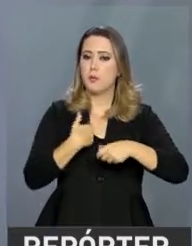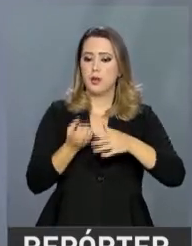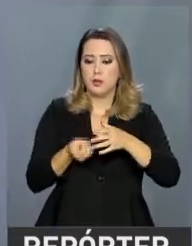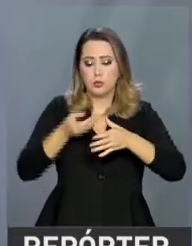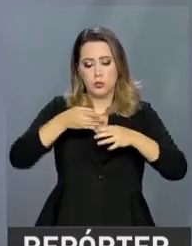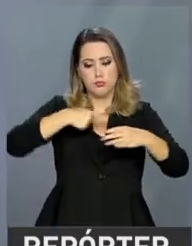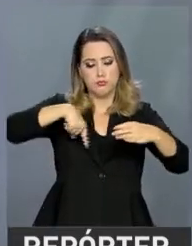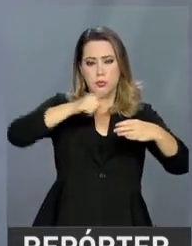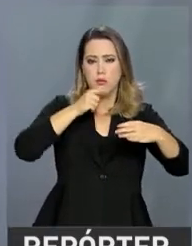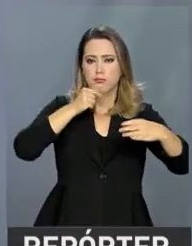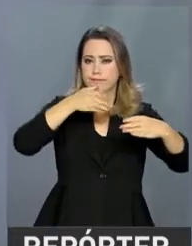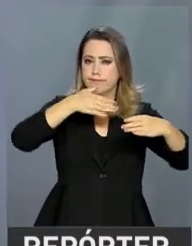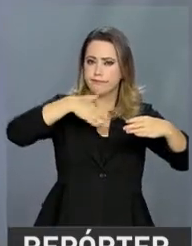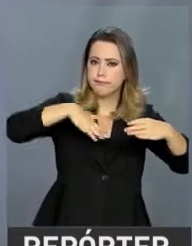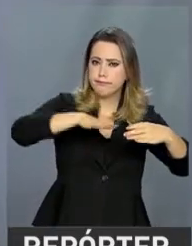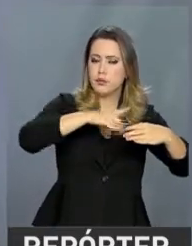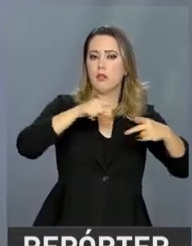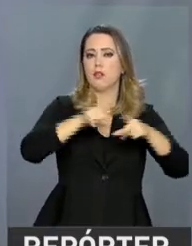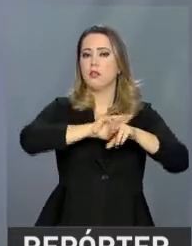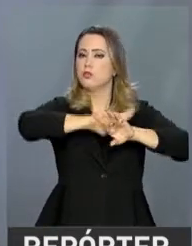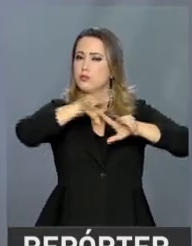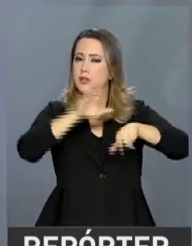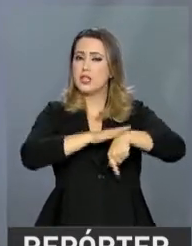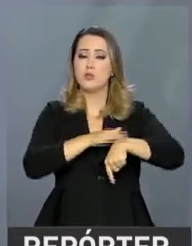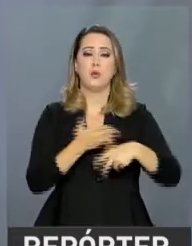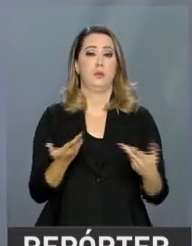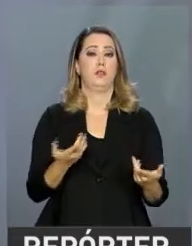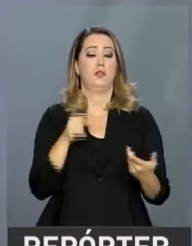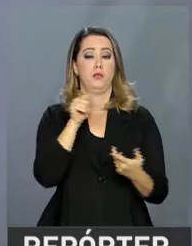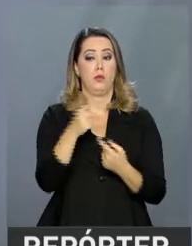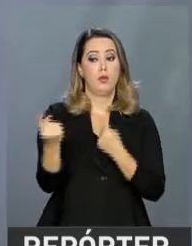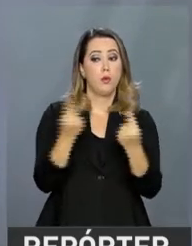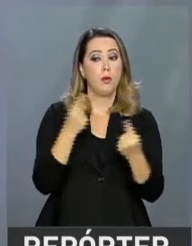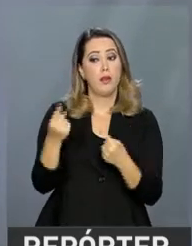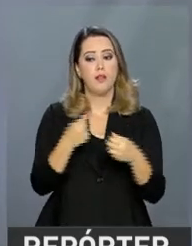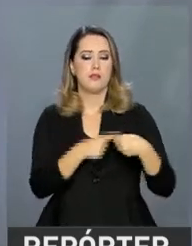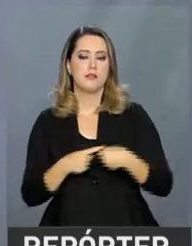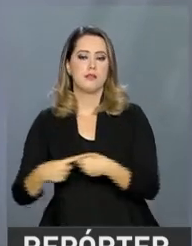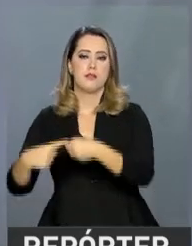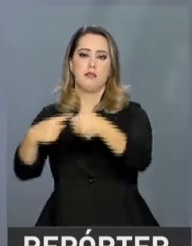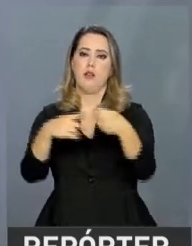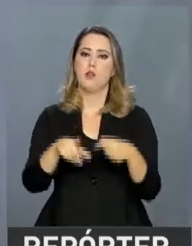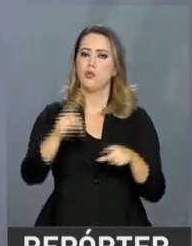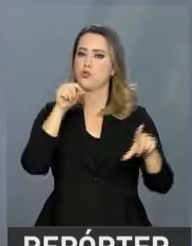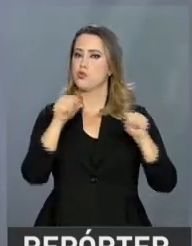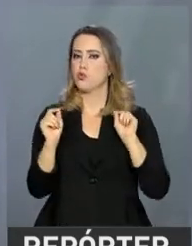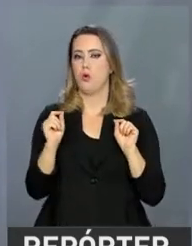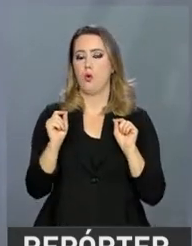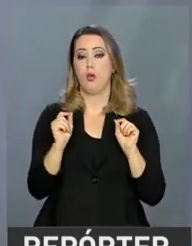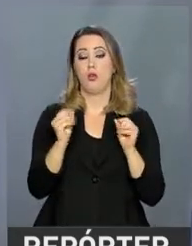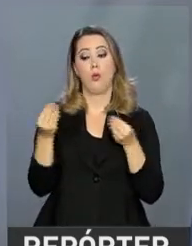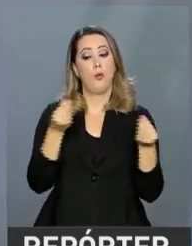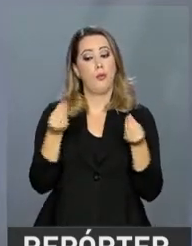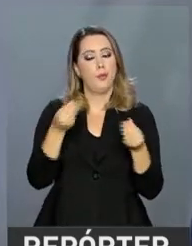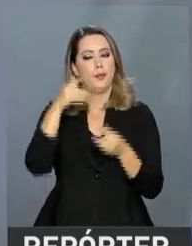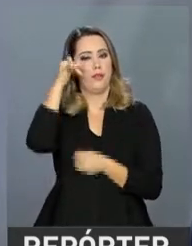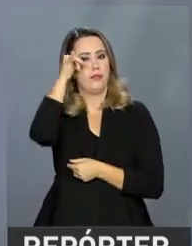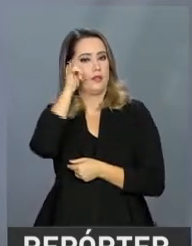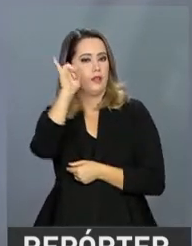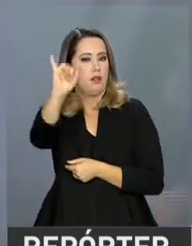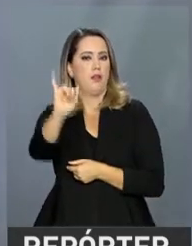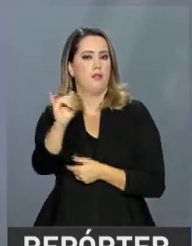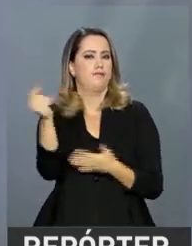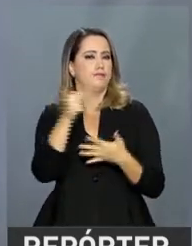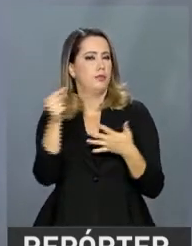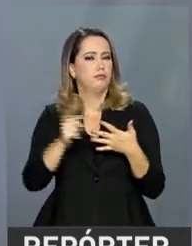mosquito e nós esperamos ampliar a liberdade para que cada município escolha o seu modelo de combate até porque assim